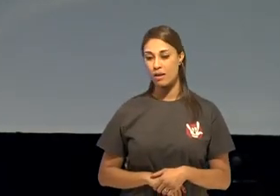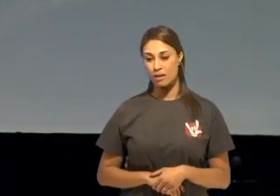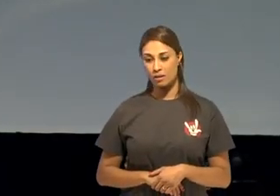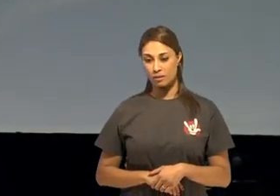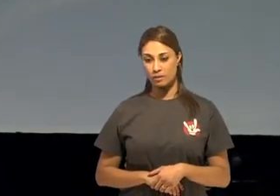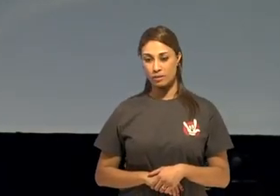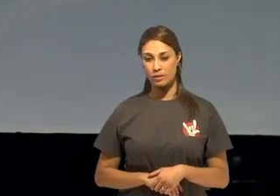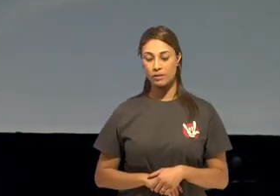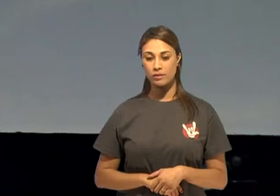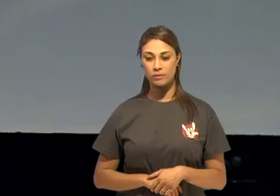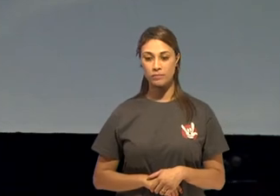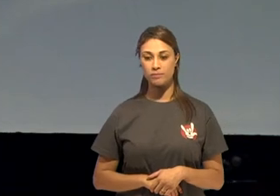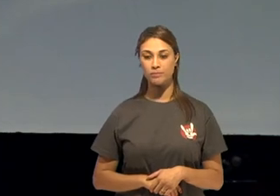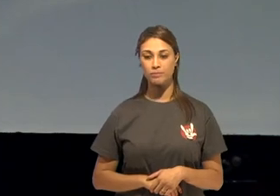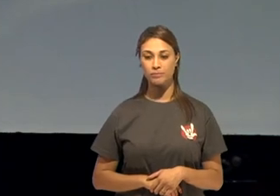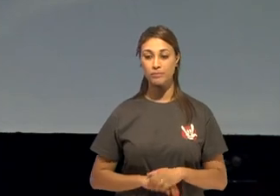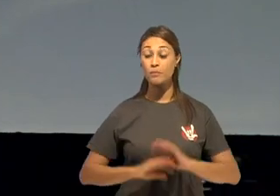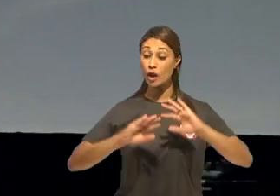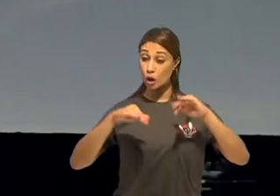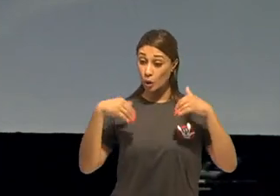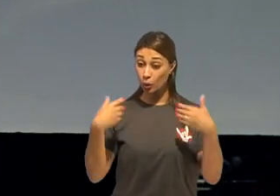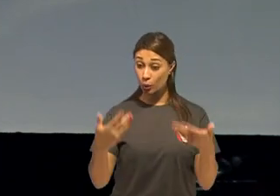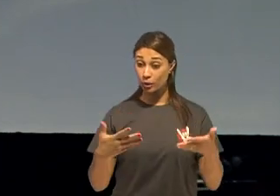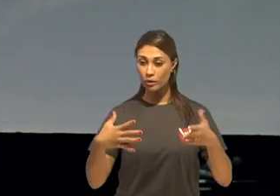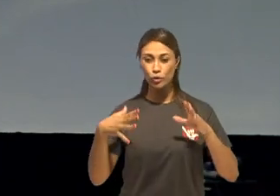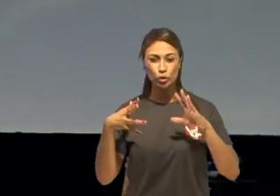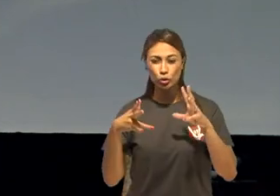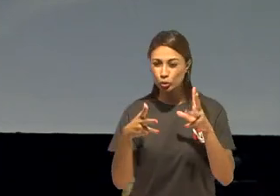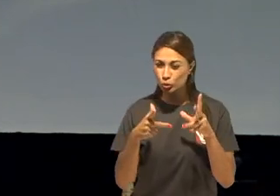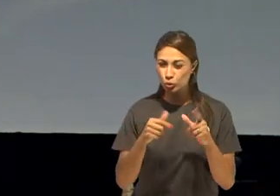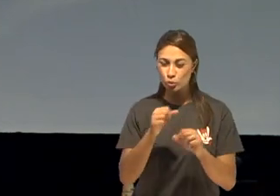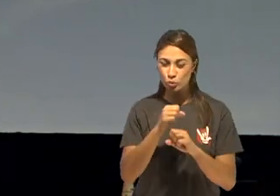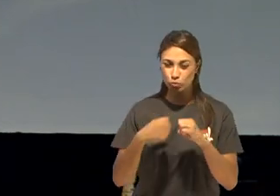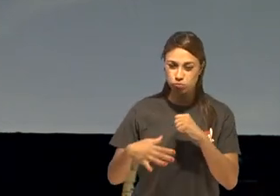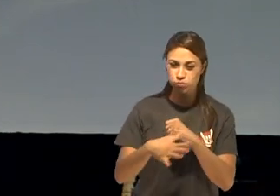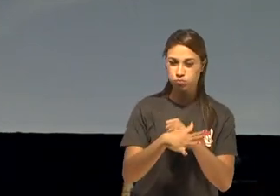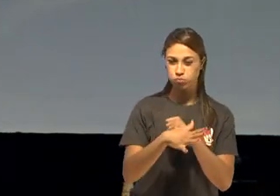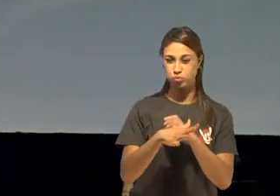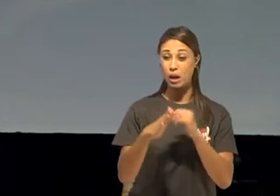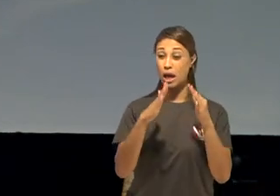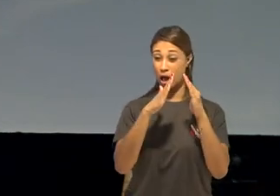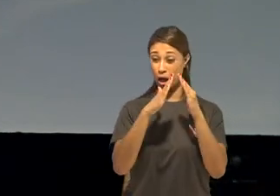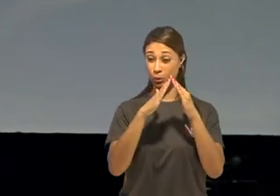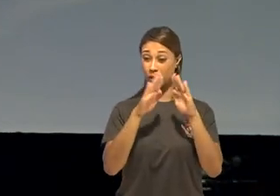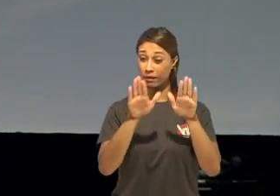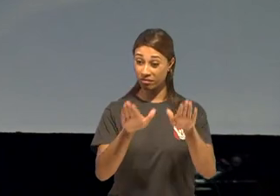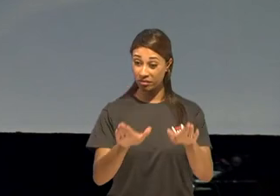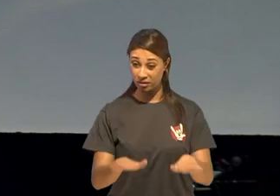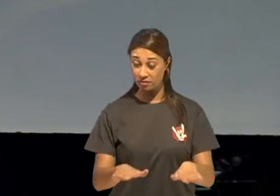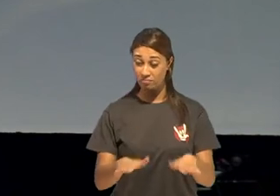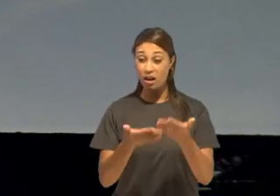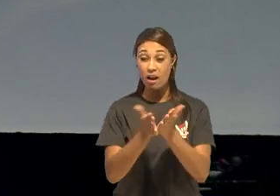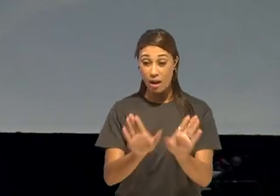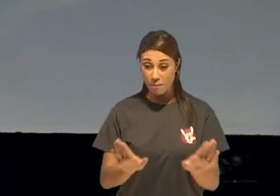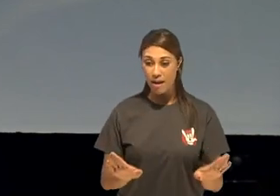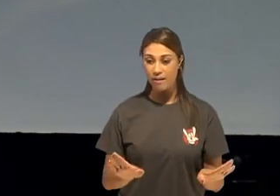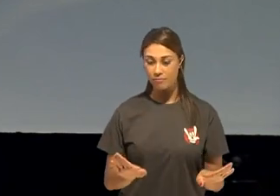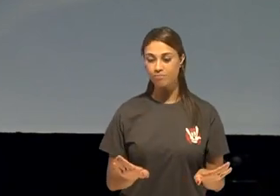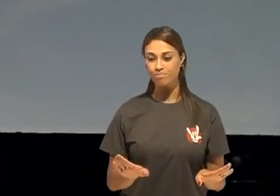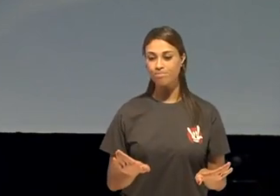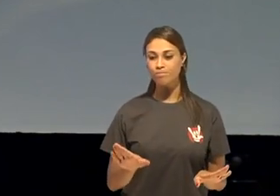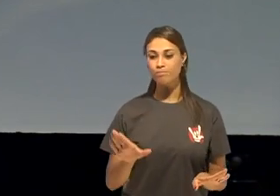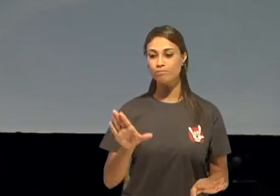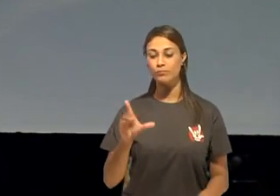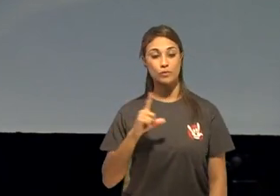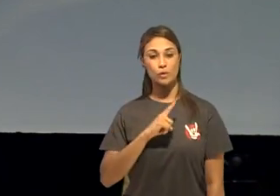coisas, né? E eu creio que vai ser poderoso, porque sempre é. Nós vamos ter a